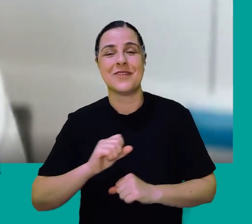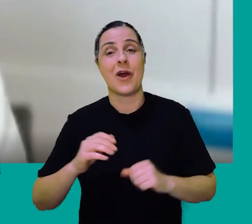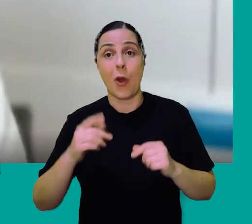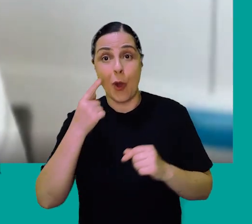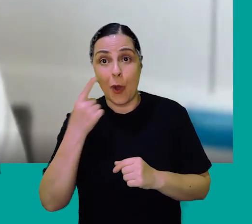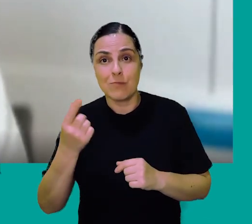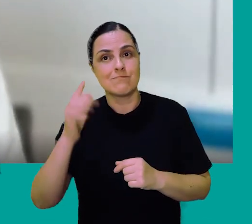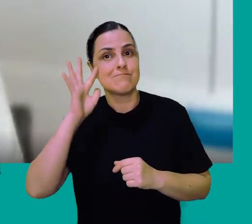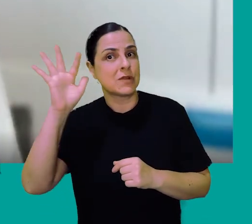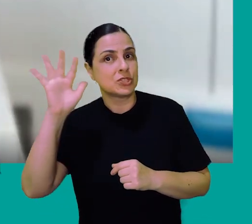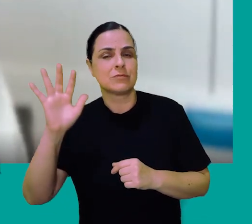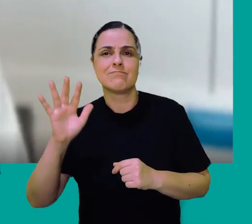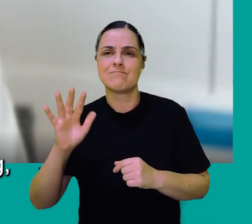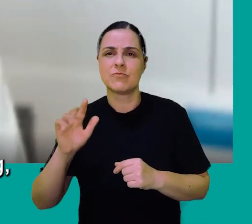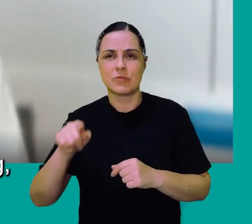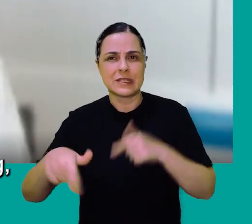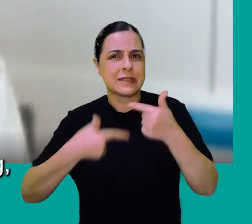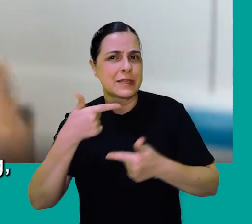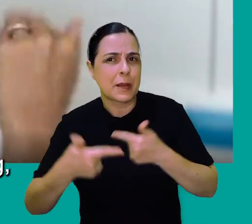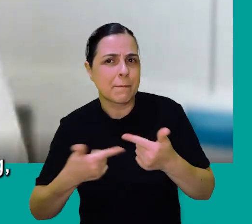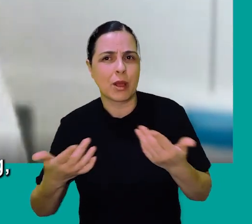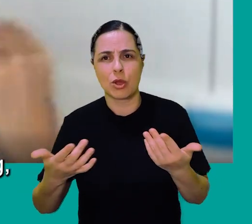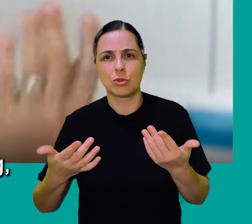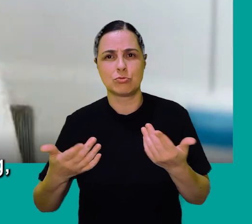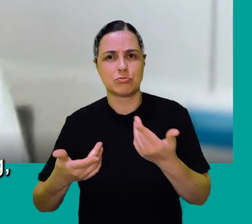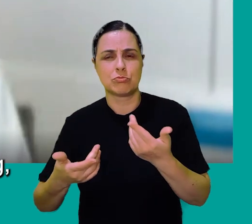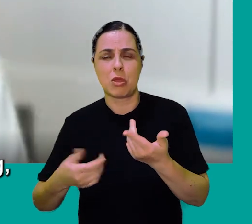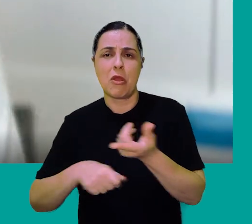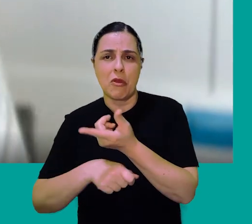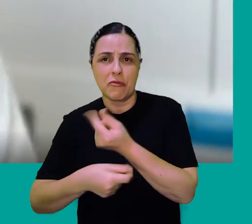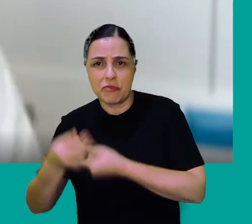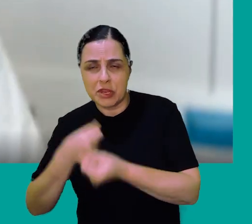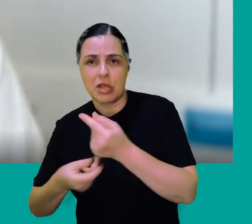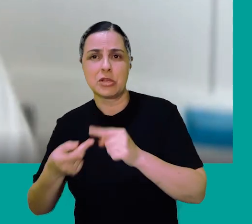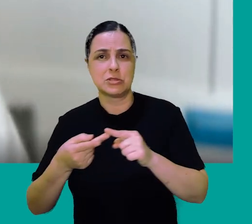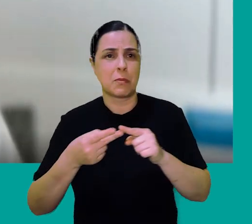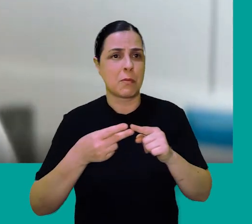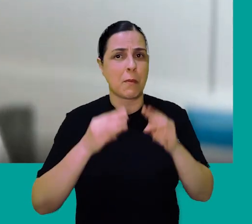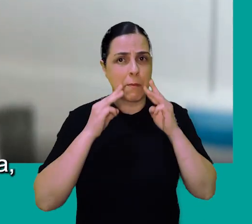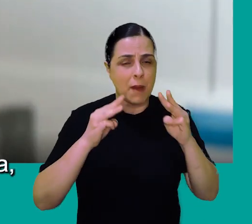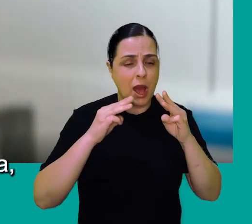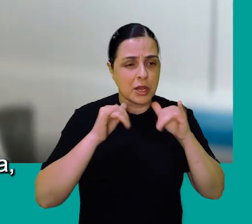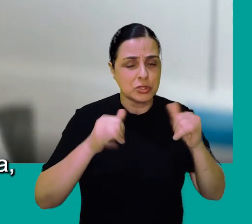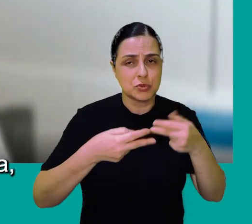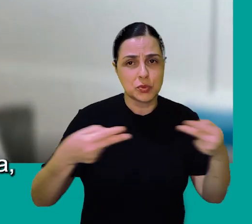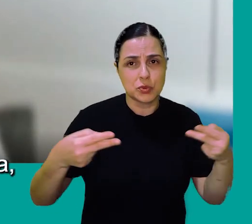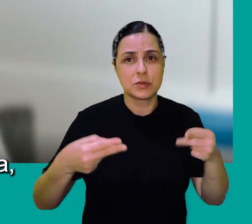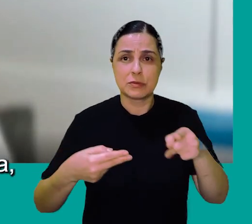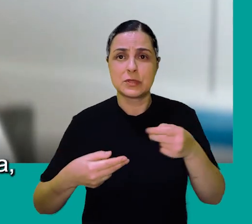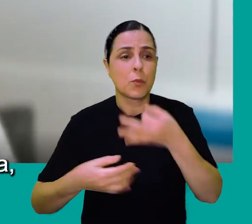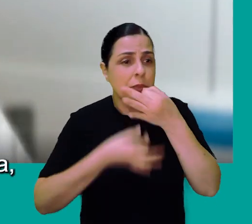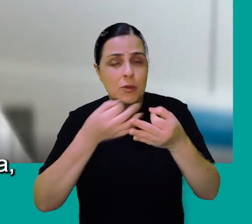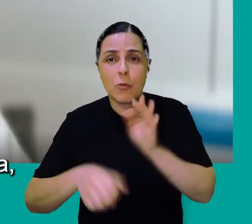imagina você tá lá só para fazer o seu trabalho, seja lá em finanças, em marketing, não sei o quê, você tem um monte de coisa para contribuir, só que você está